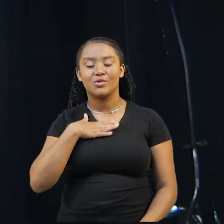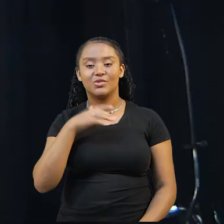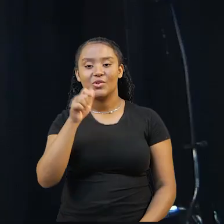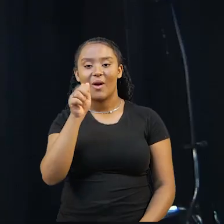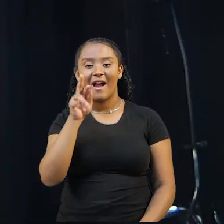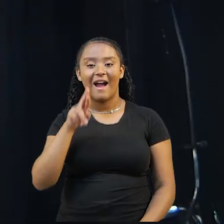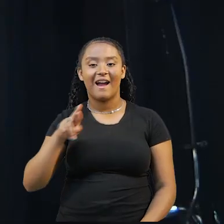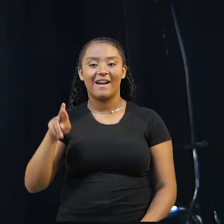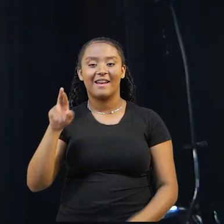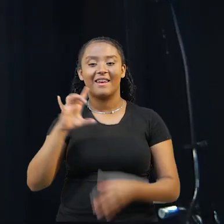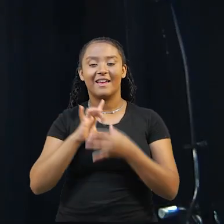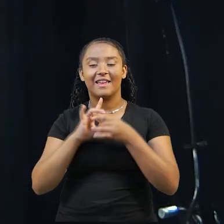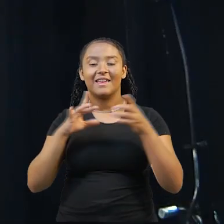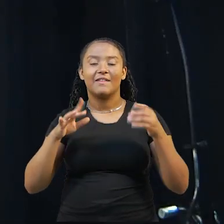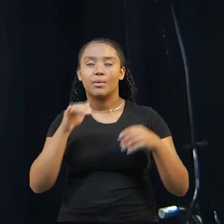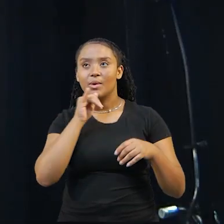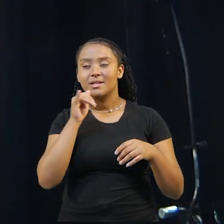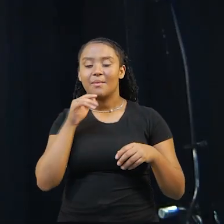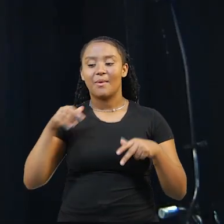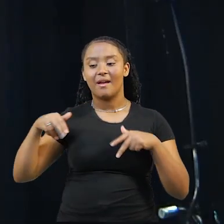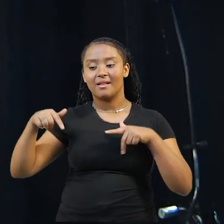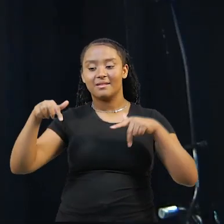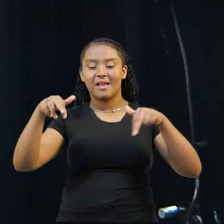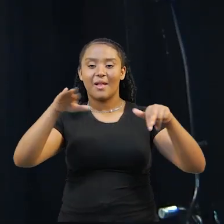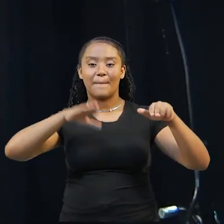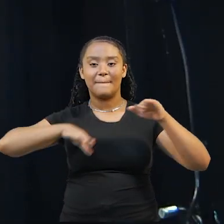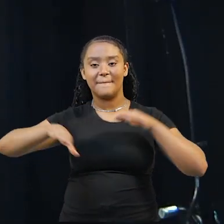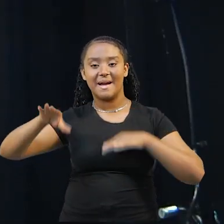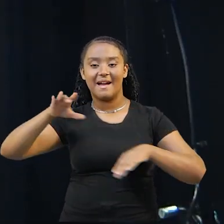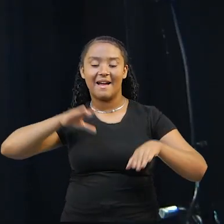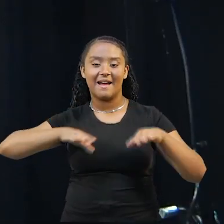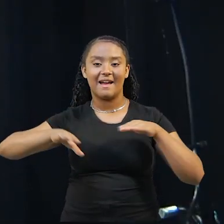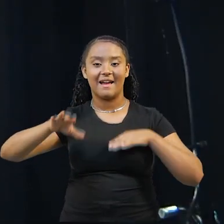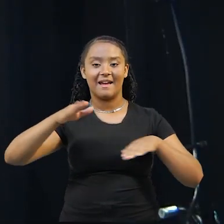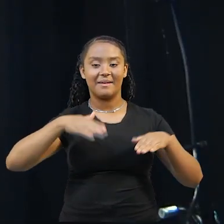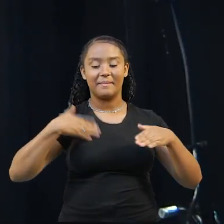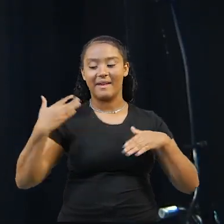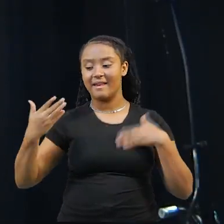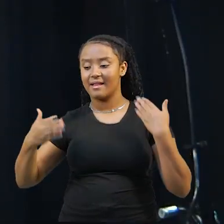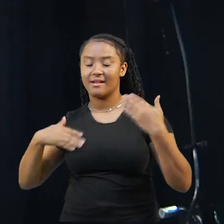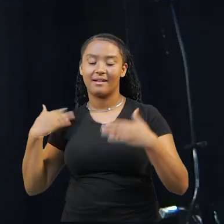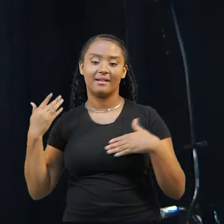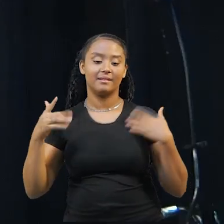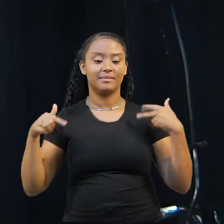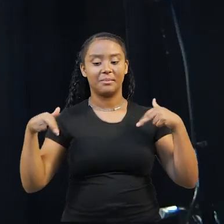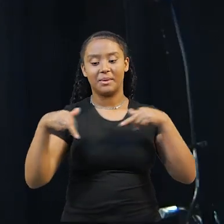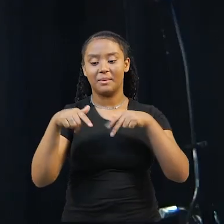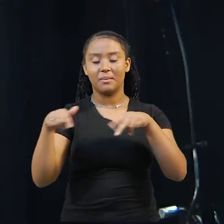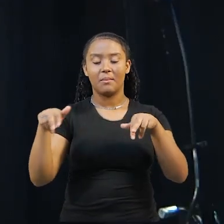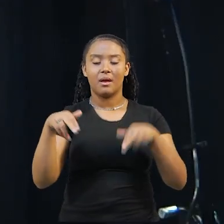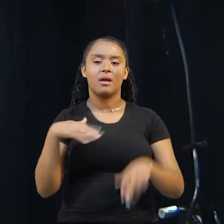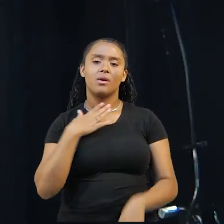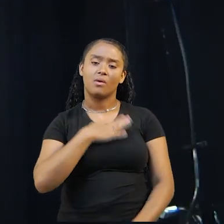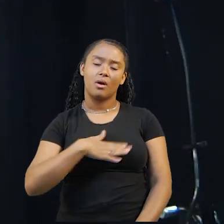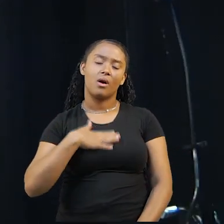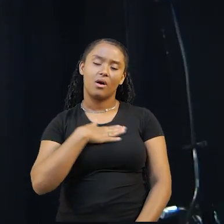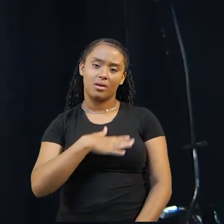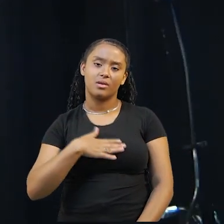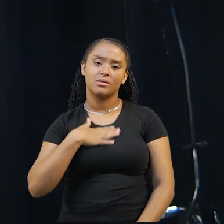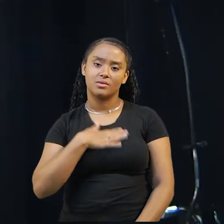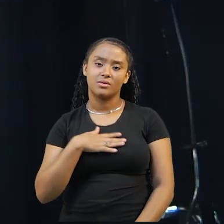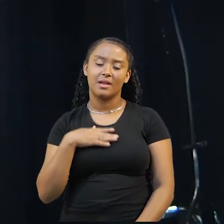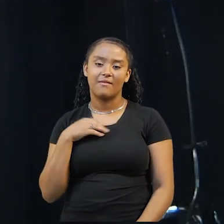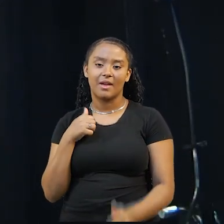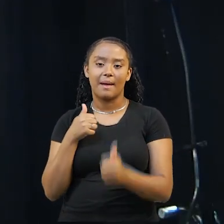ar livre, assim, ir para parques, sabe, passear em praças, são coisas que me agradam, assim,